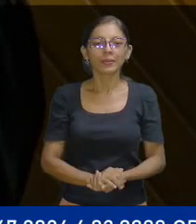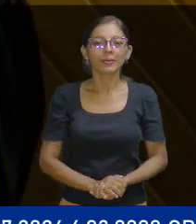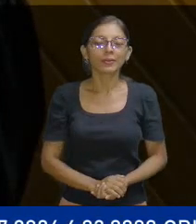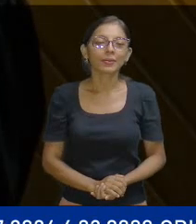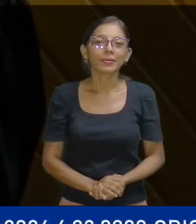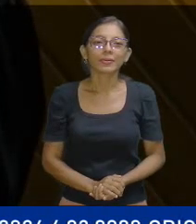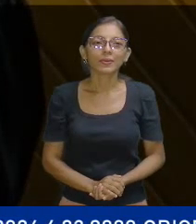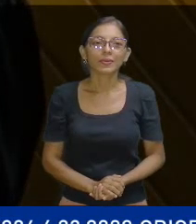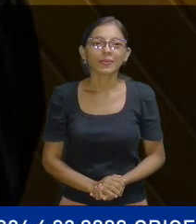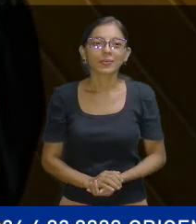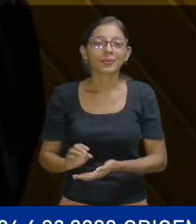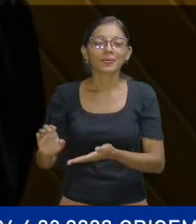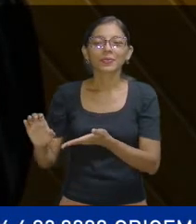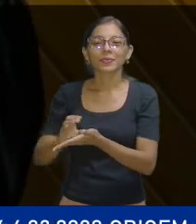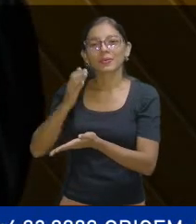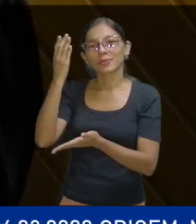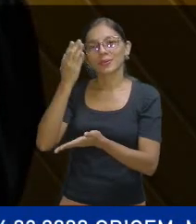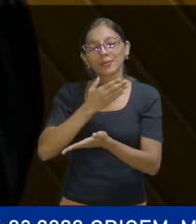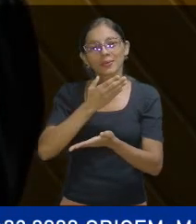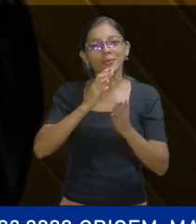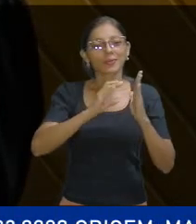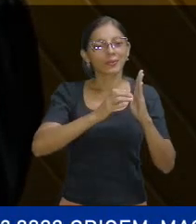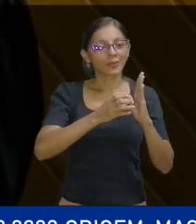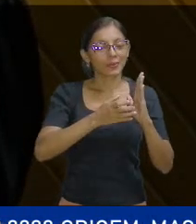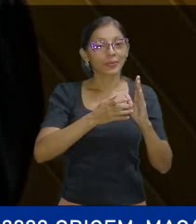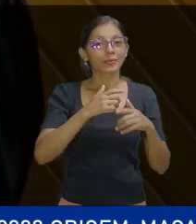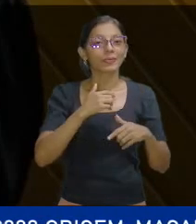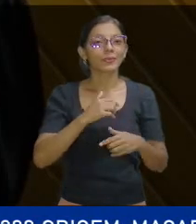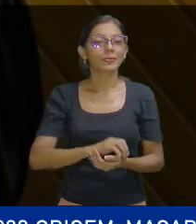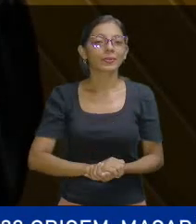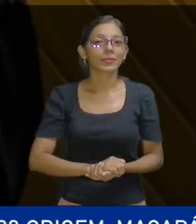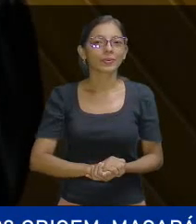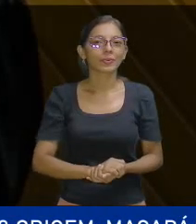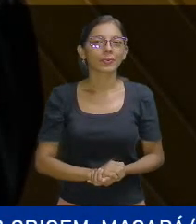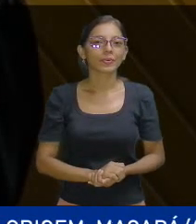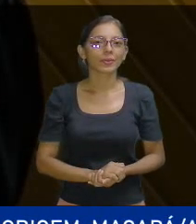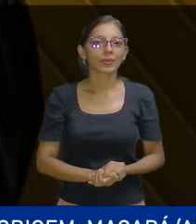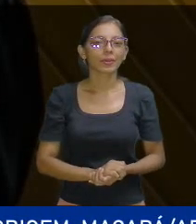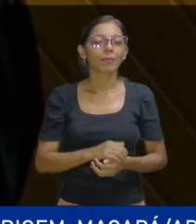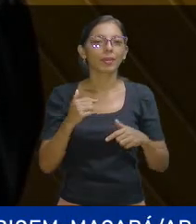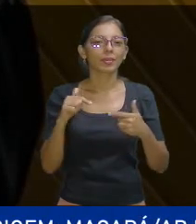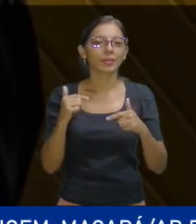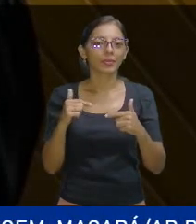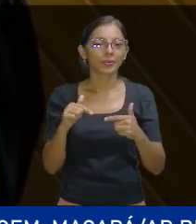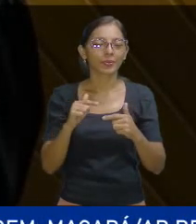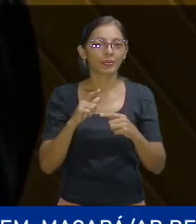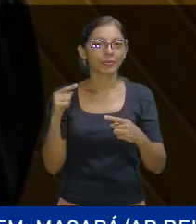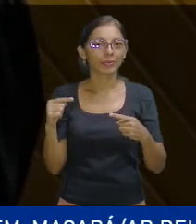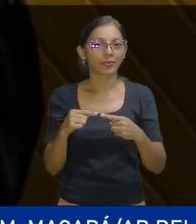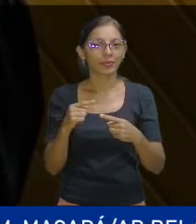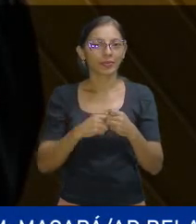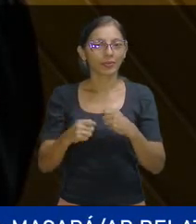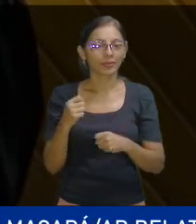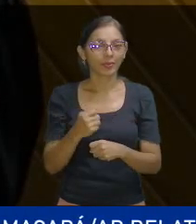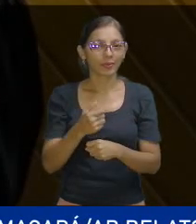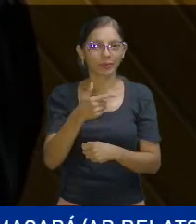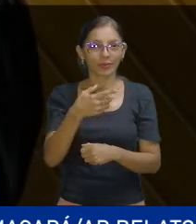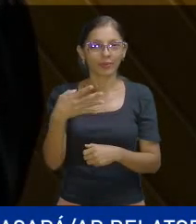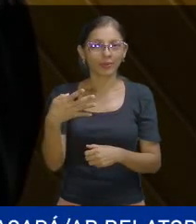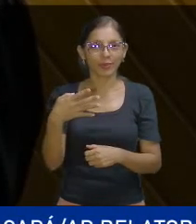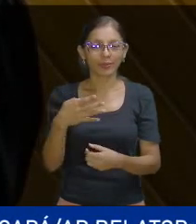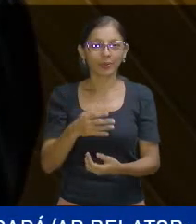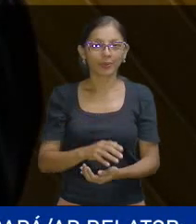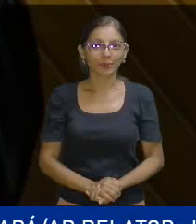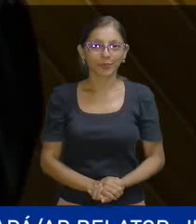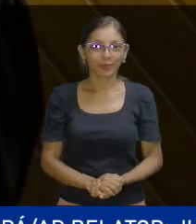ressalvas as contas da direção estadual do Partido dos Trabalhadores, referentes às eleições de 2024. Com